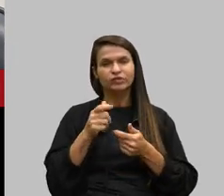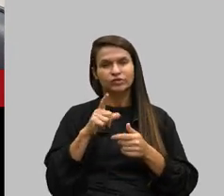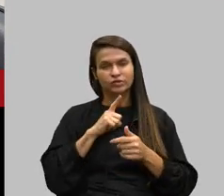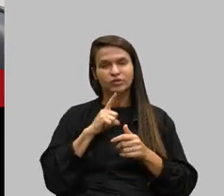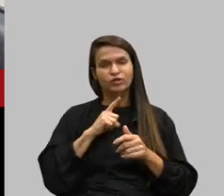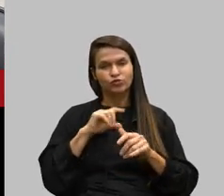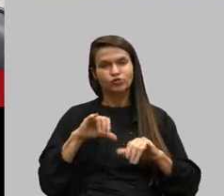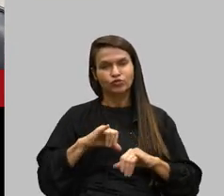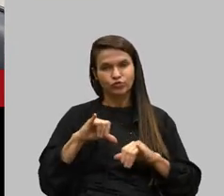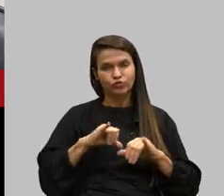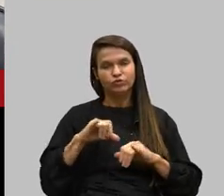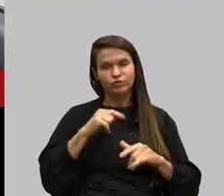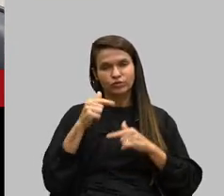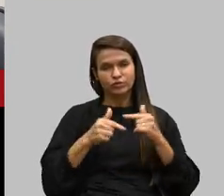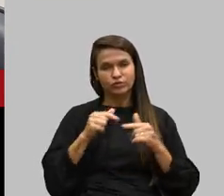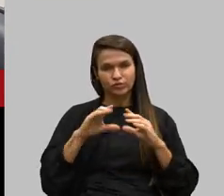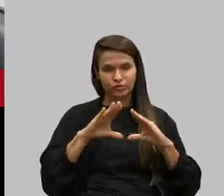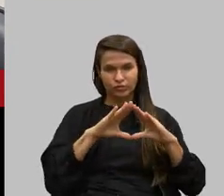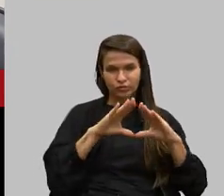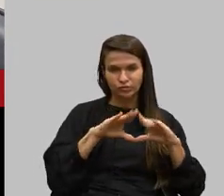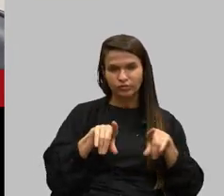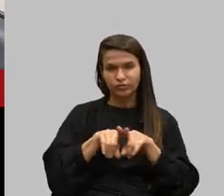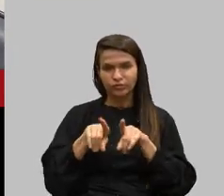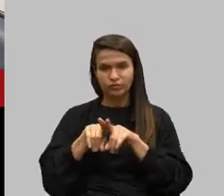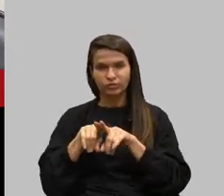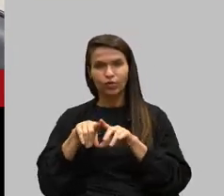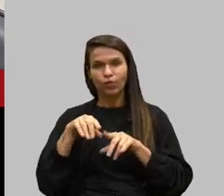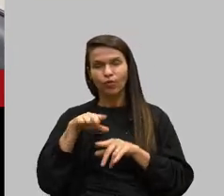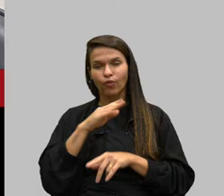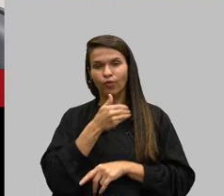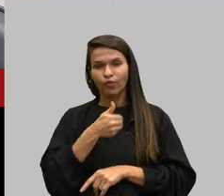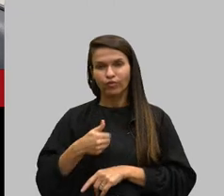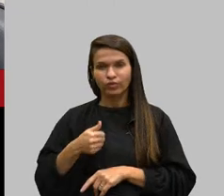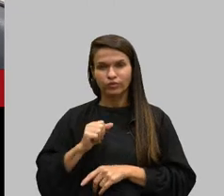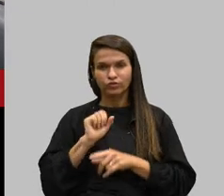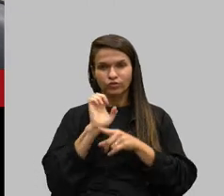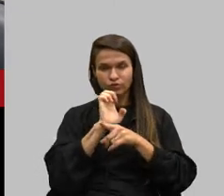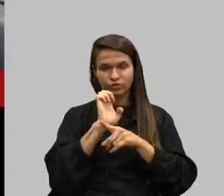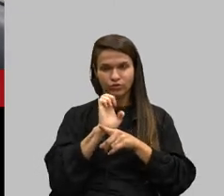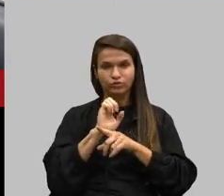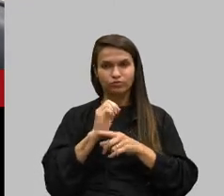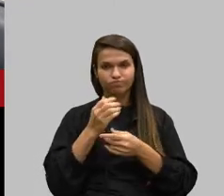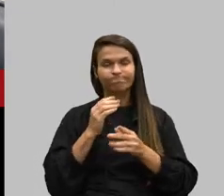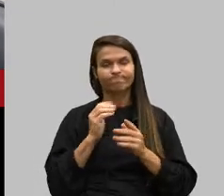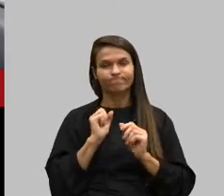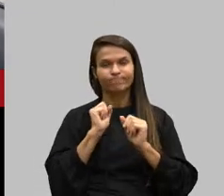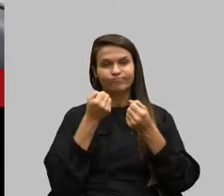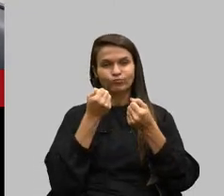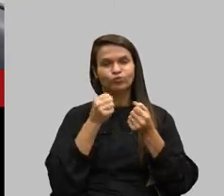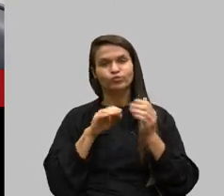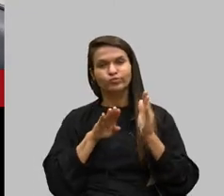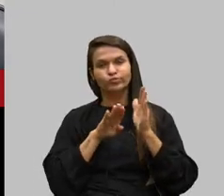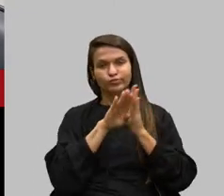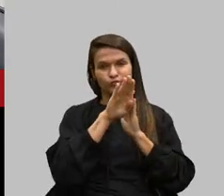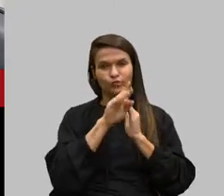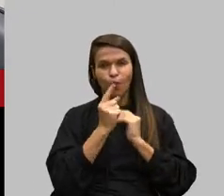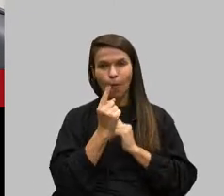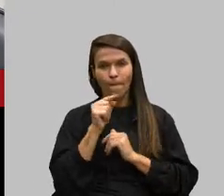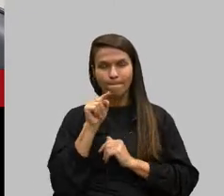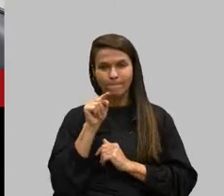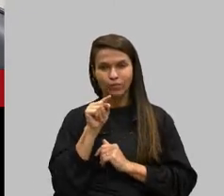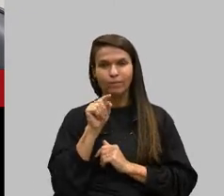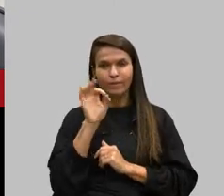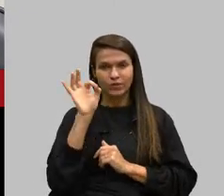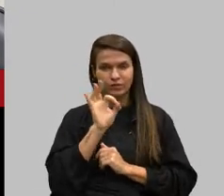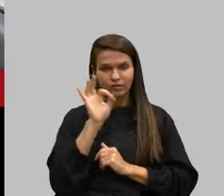da Assembleia Legislativa com o governo do estado um um um esforço para que subíssemos um ponto percentual o que trouxe é bom que a